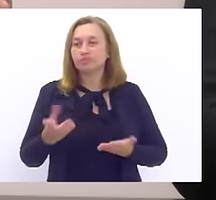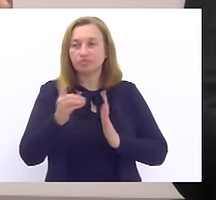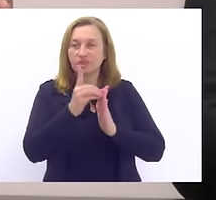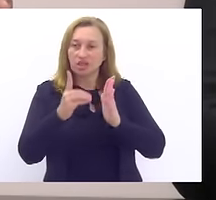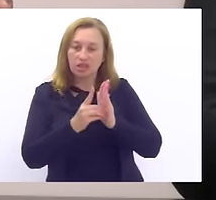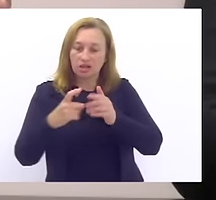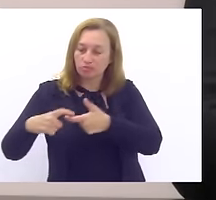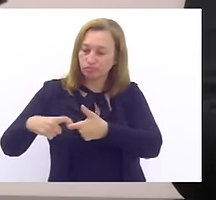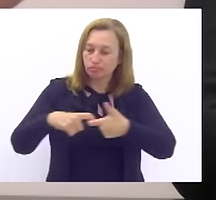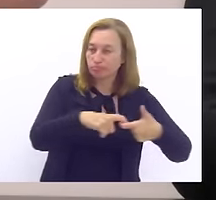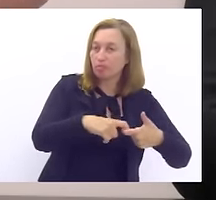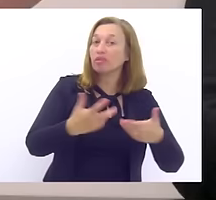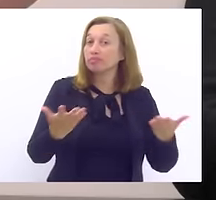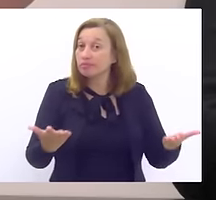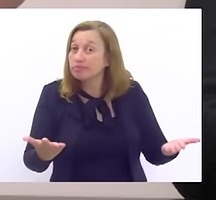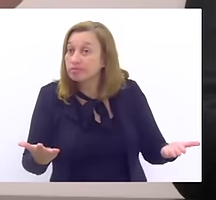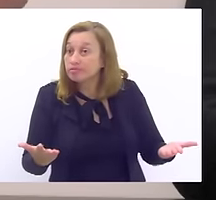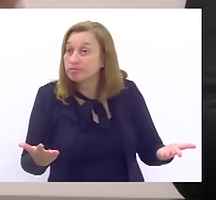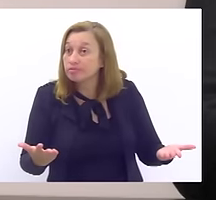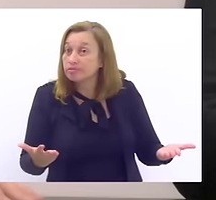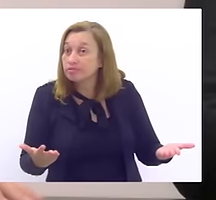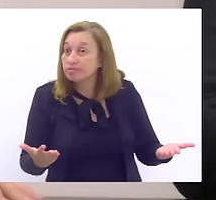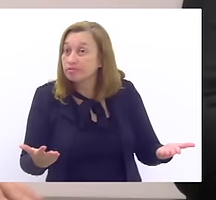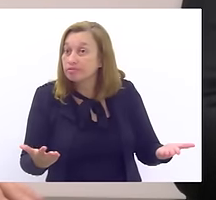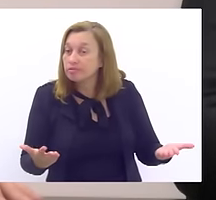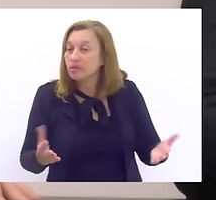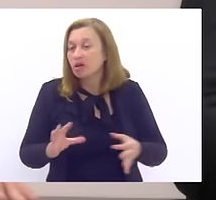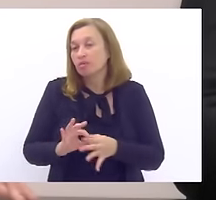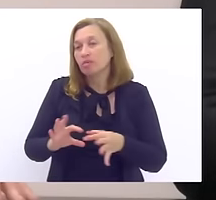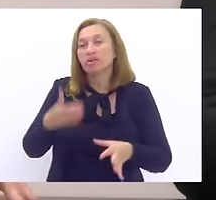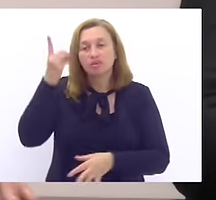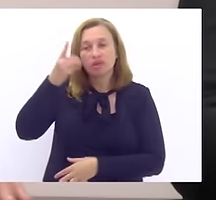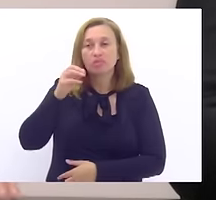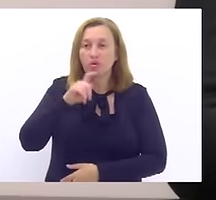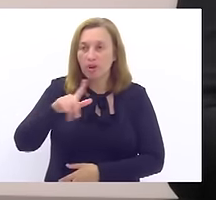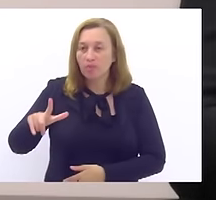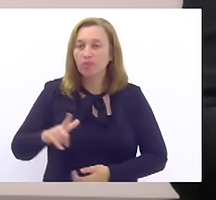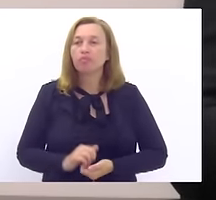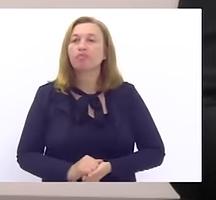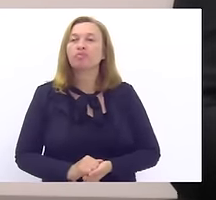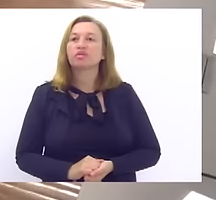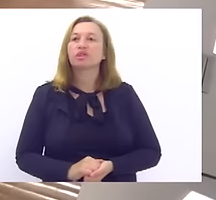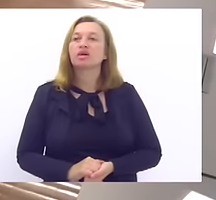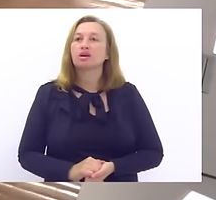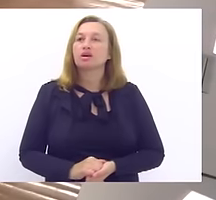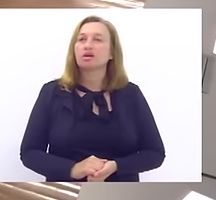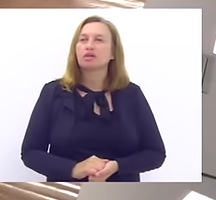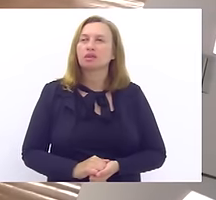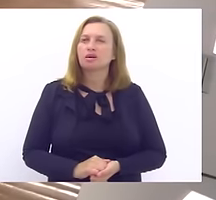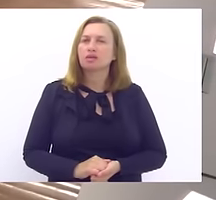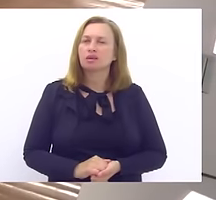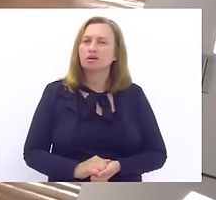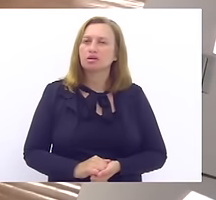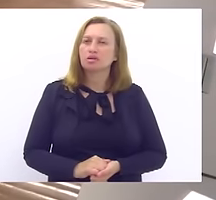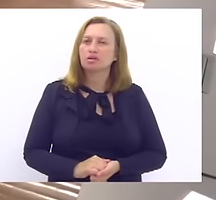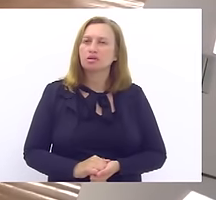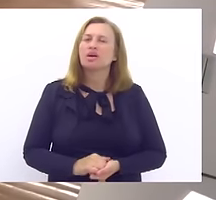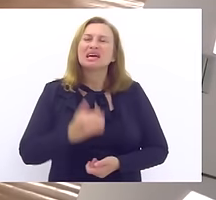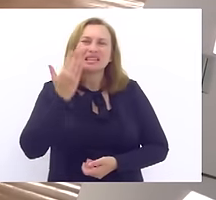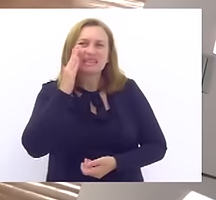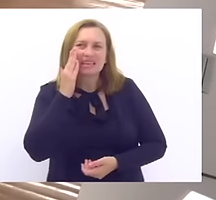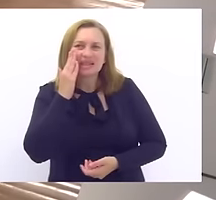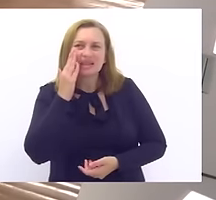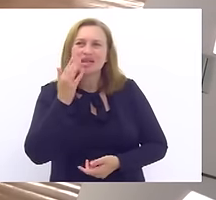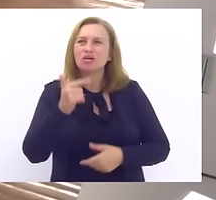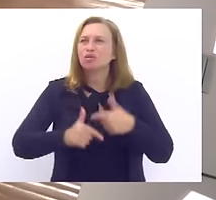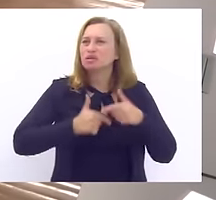carro não é isso eu vou Você me permite deputado do problema deputados a gente passar para tentar entender a dinâmica